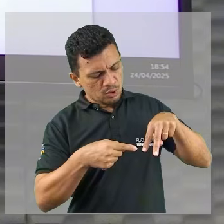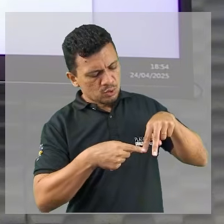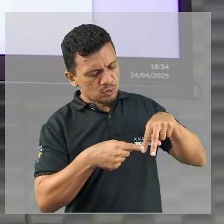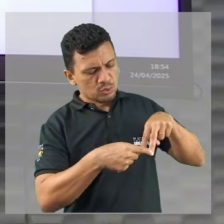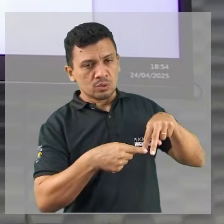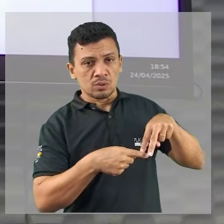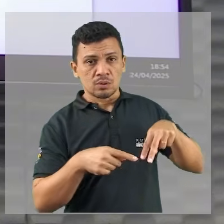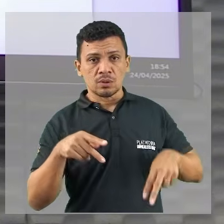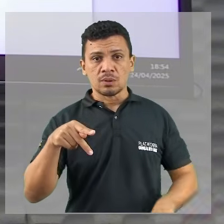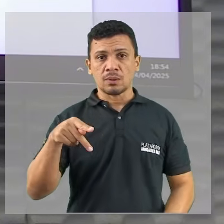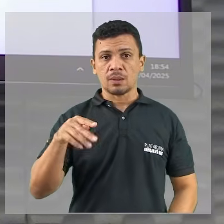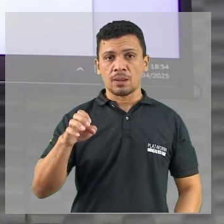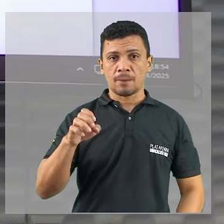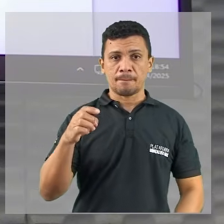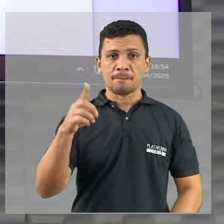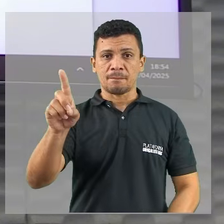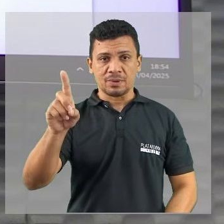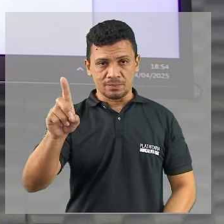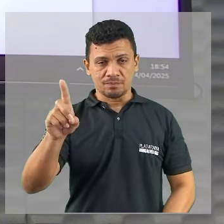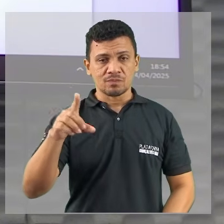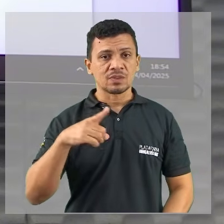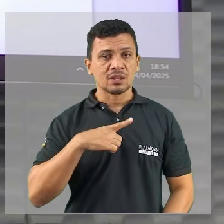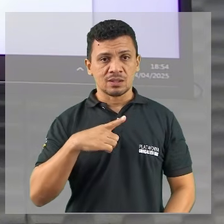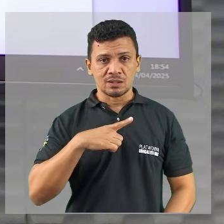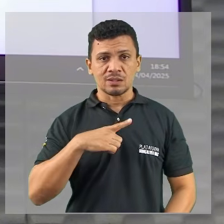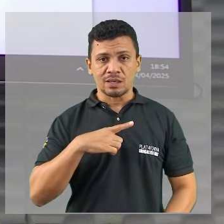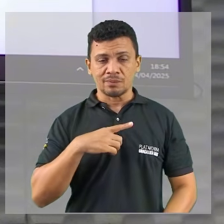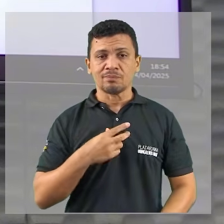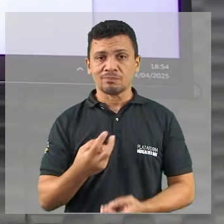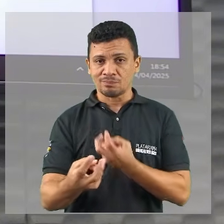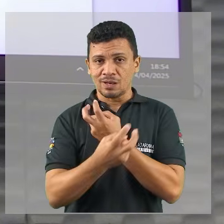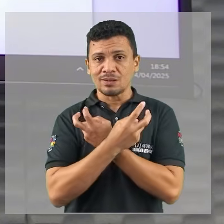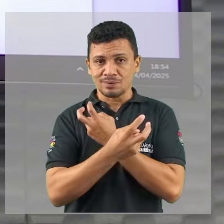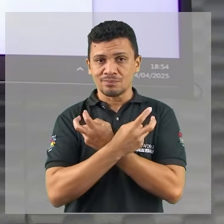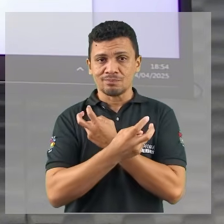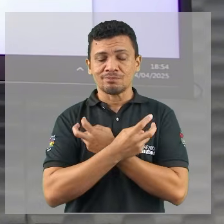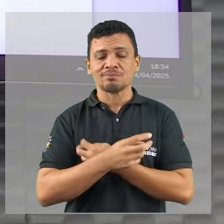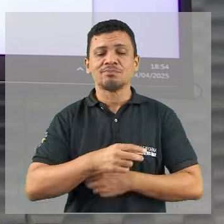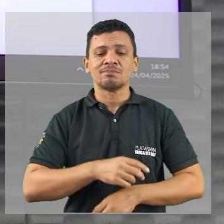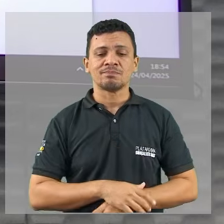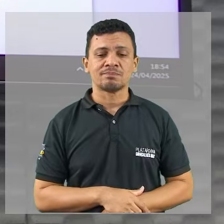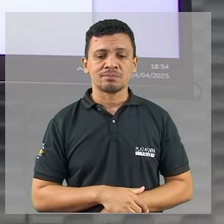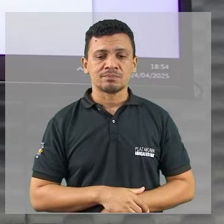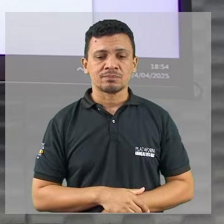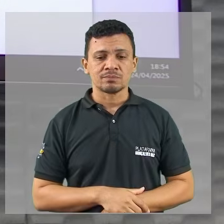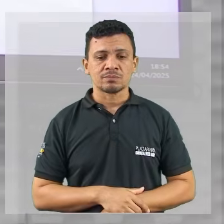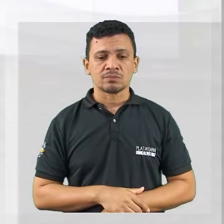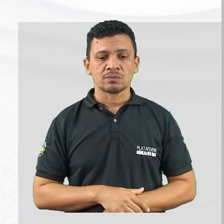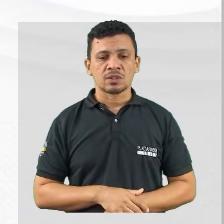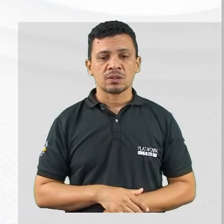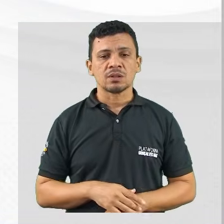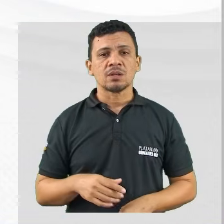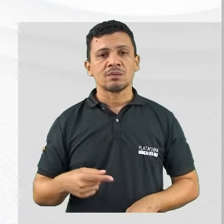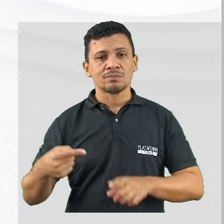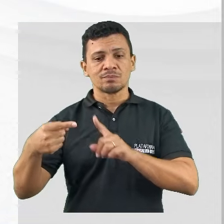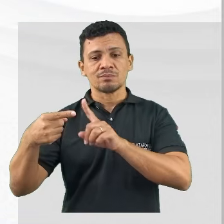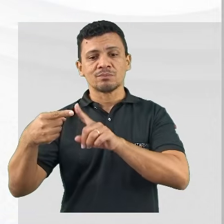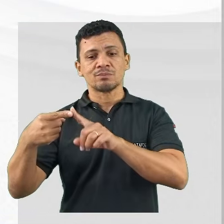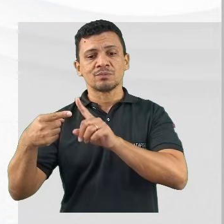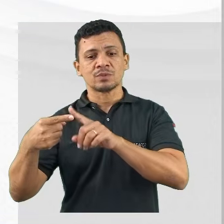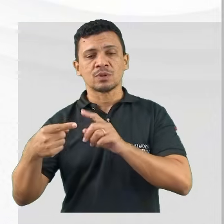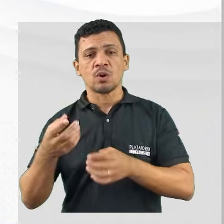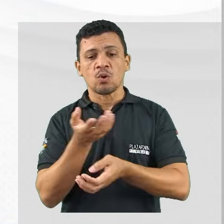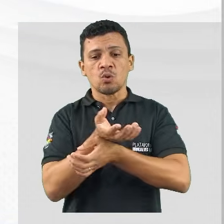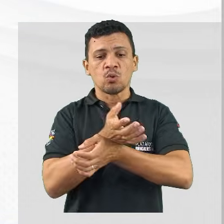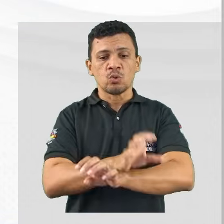É um outro osso sesamoide que a gente tem dentro do nosso esqueleto. Nós temos o osso sutural, que é esse